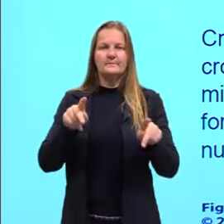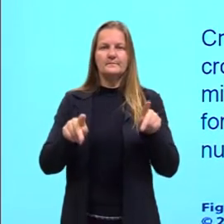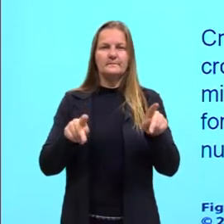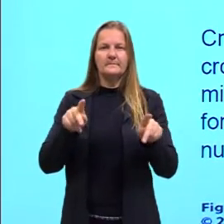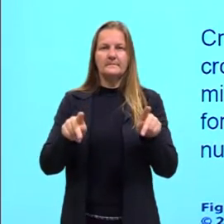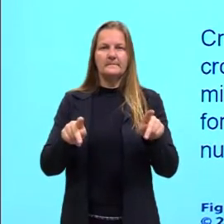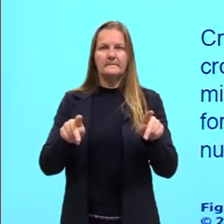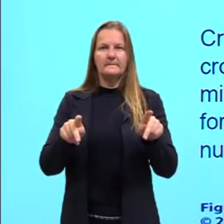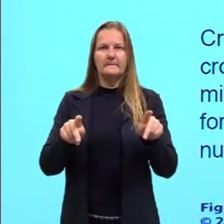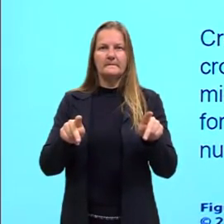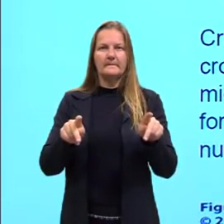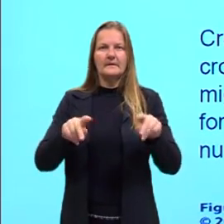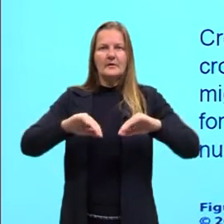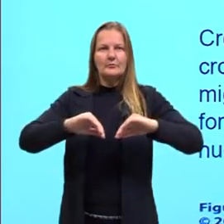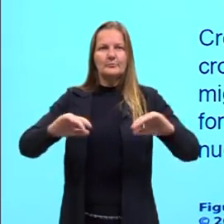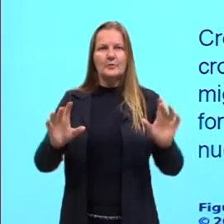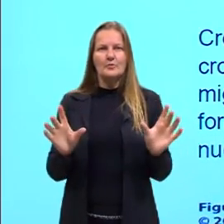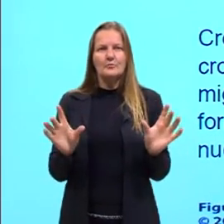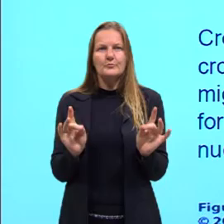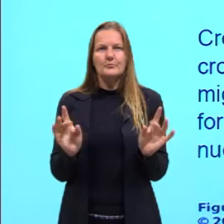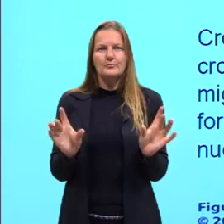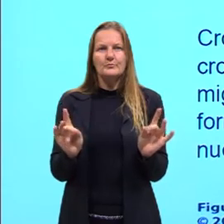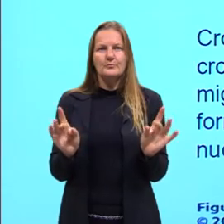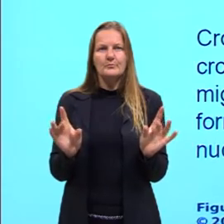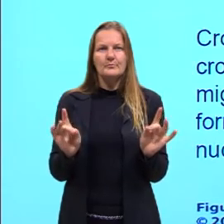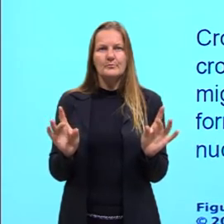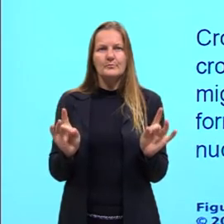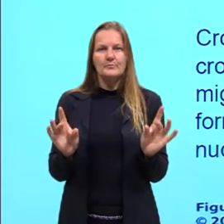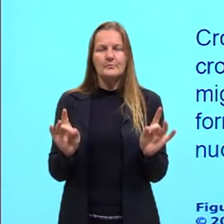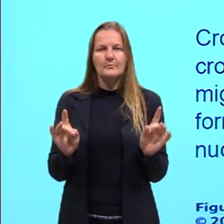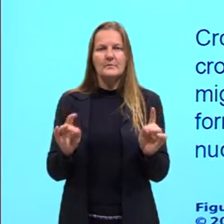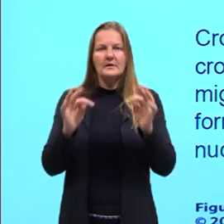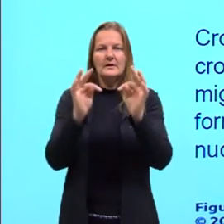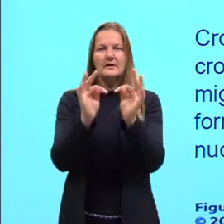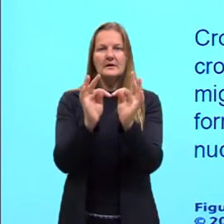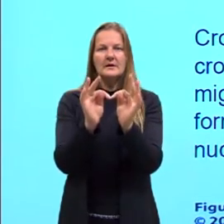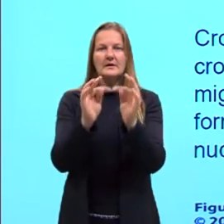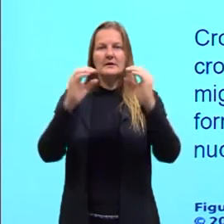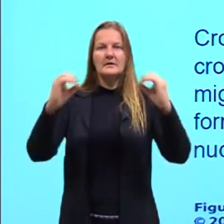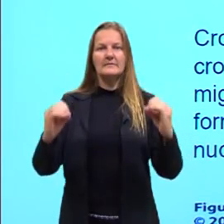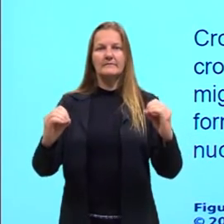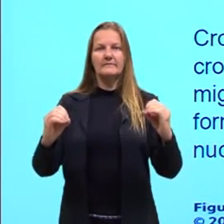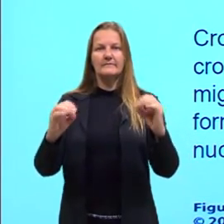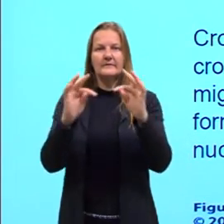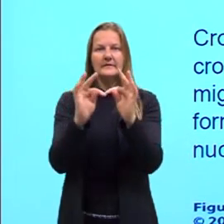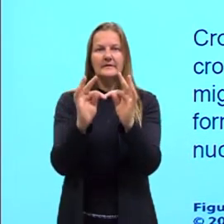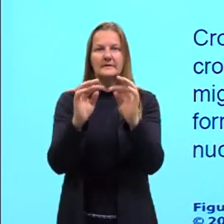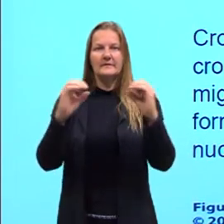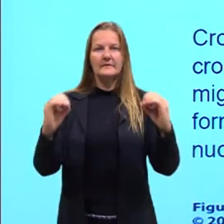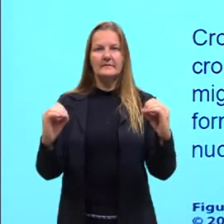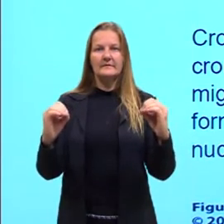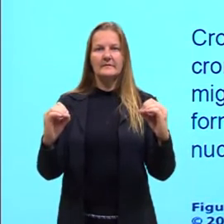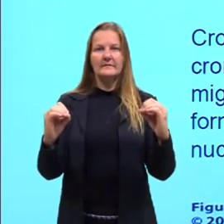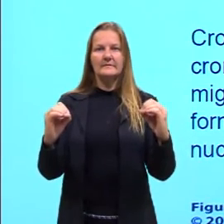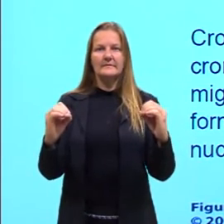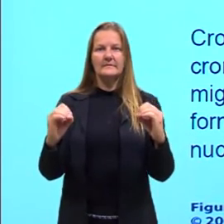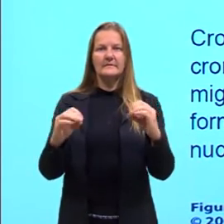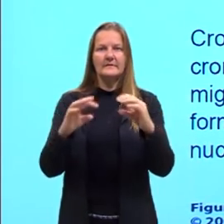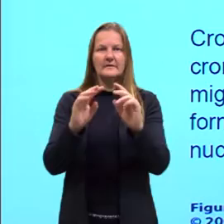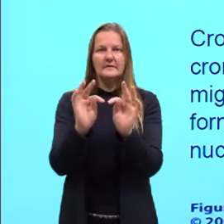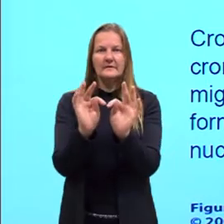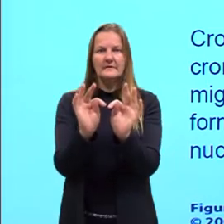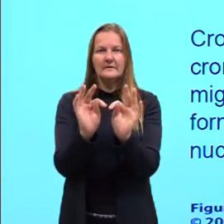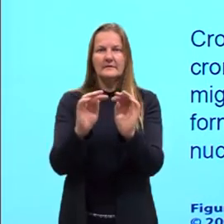se unirem de novo então Alana separa e Hotel acaba com a história prende